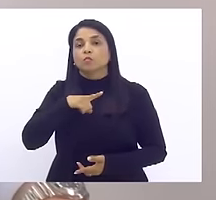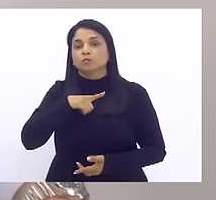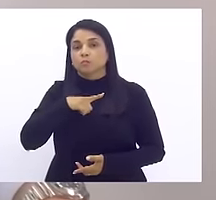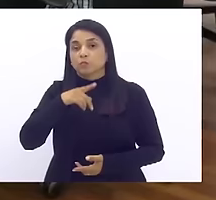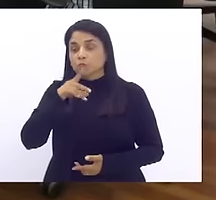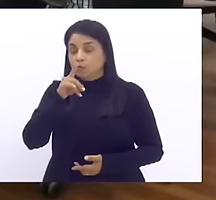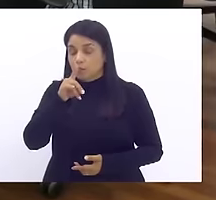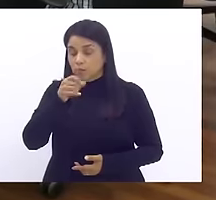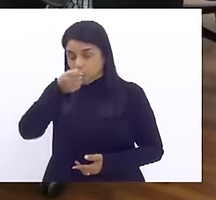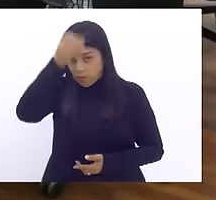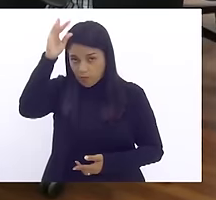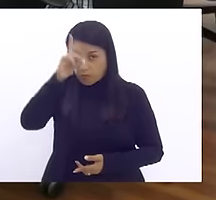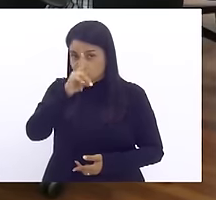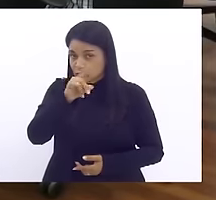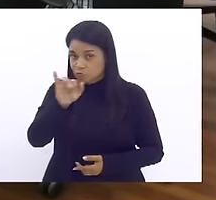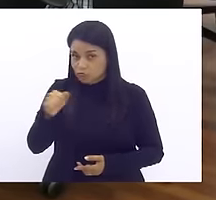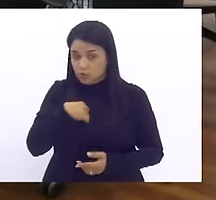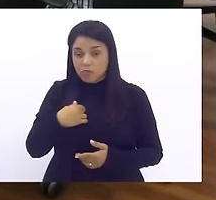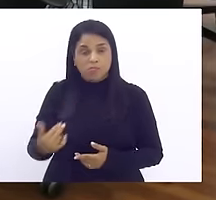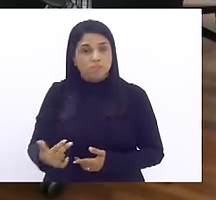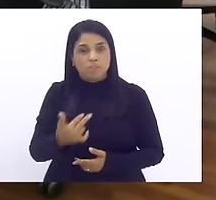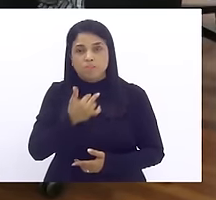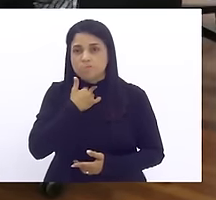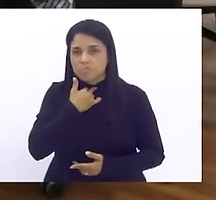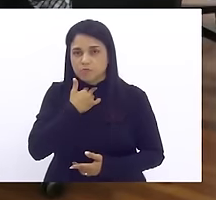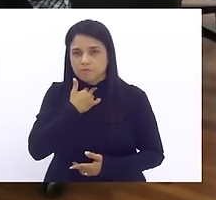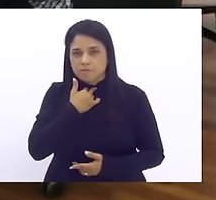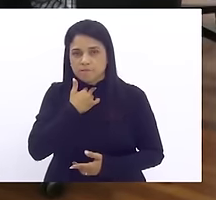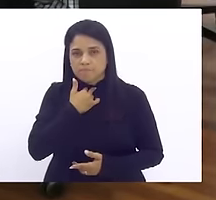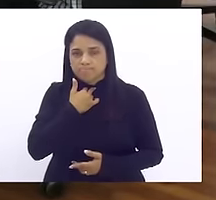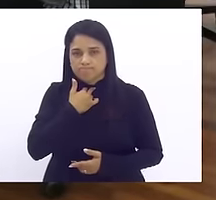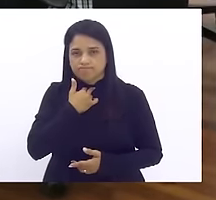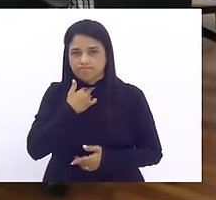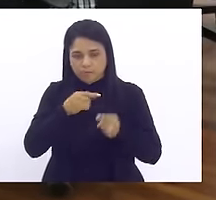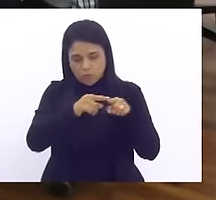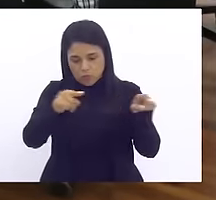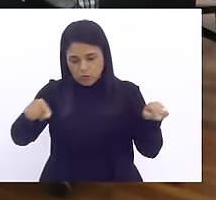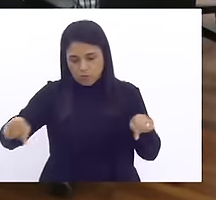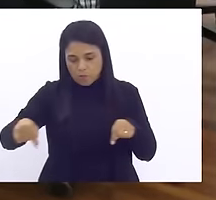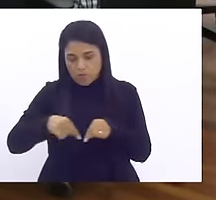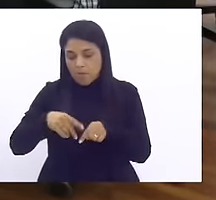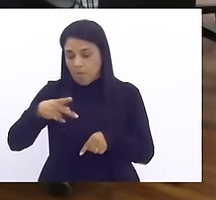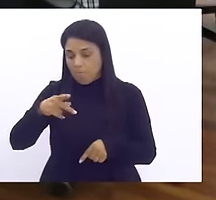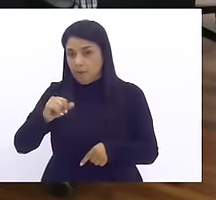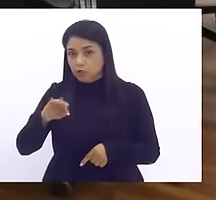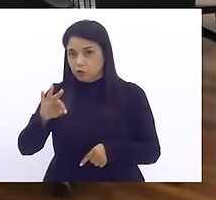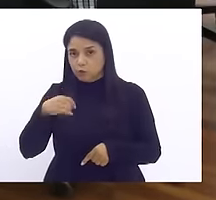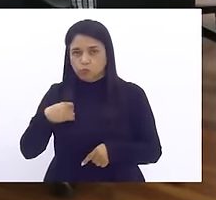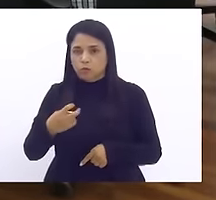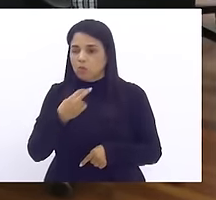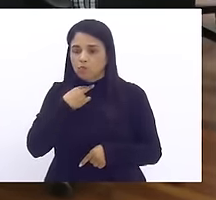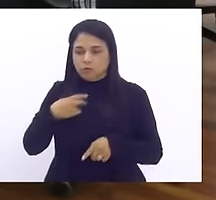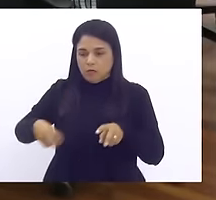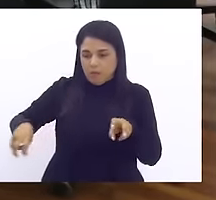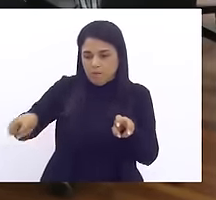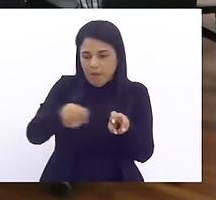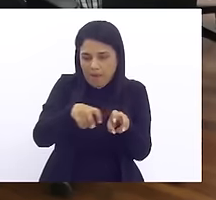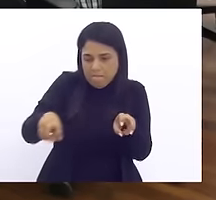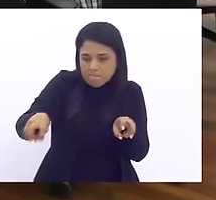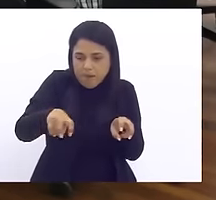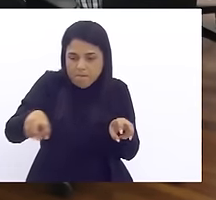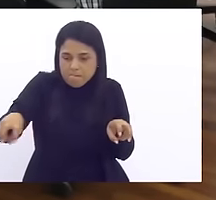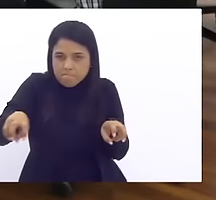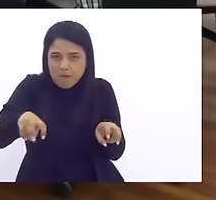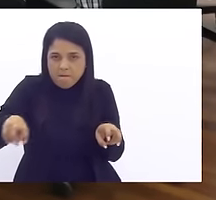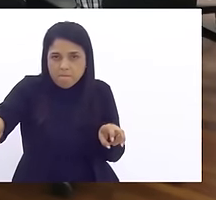bombeiro foi muito Claro no dia que não poderia mais funcionar para recebimento de veículos tanto que